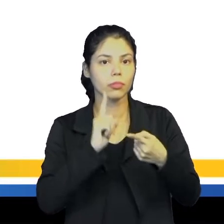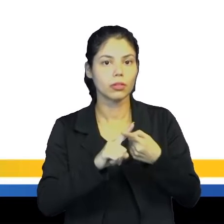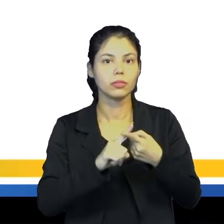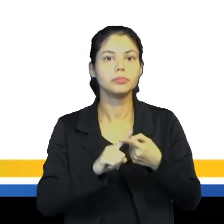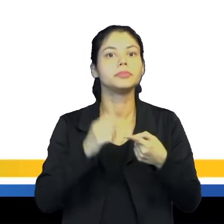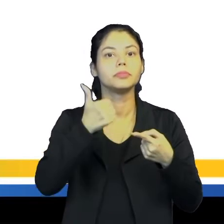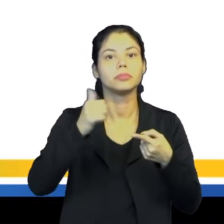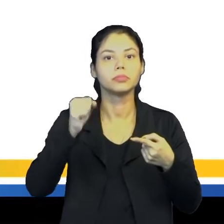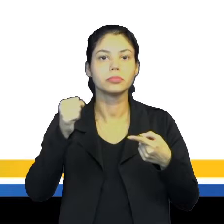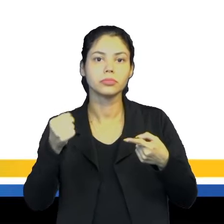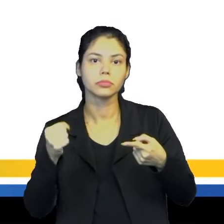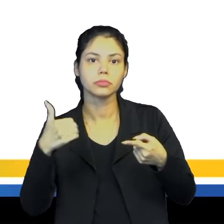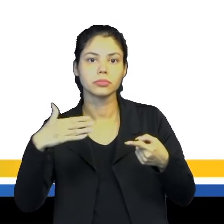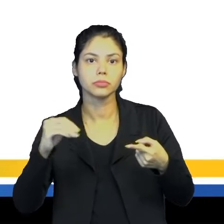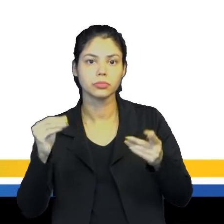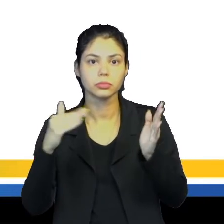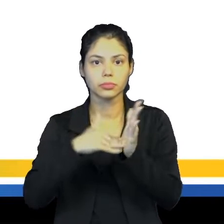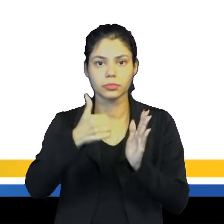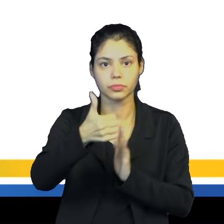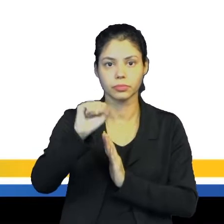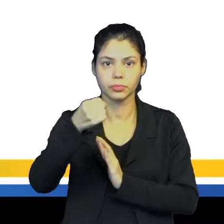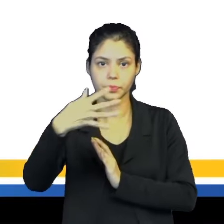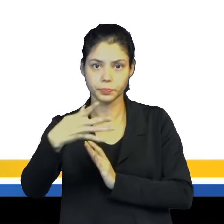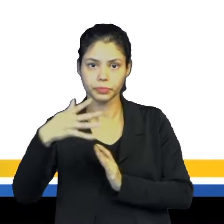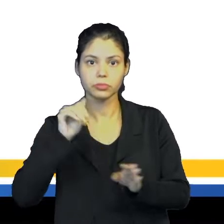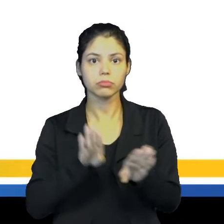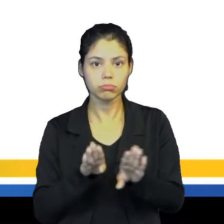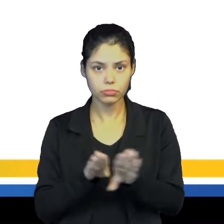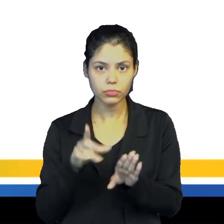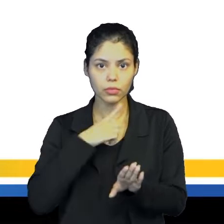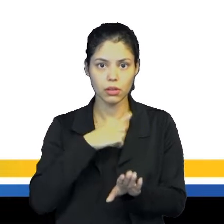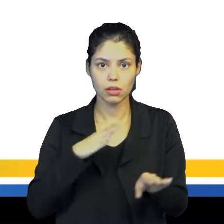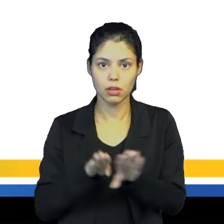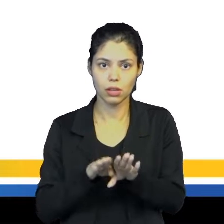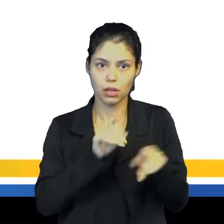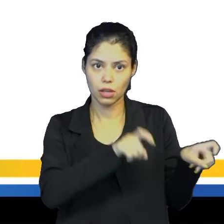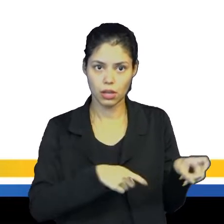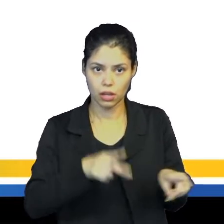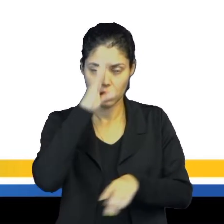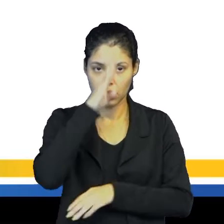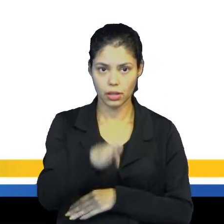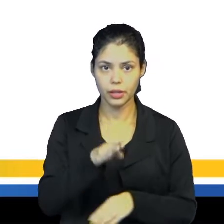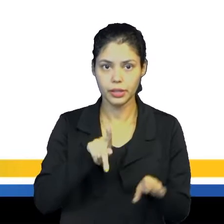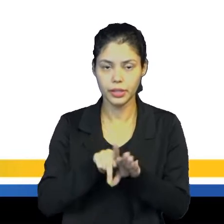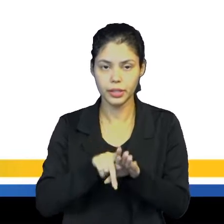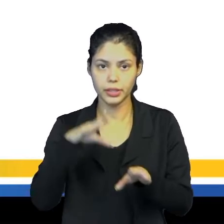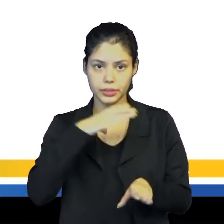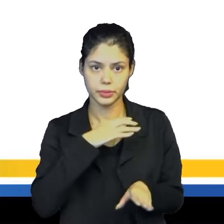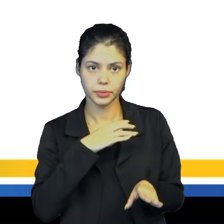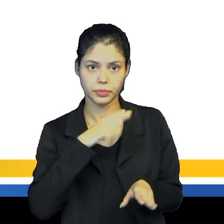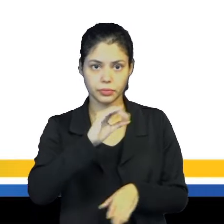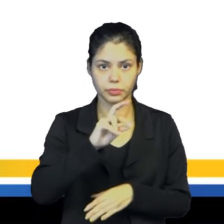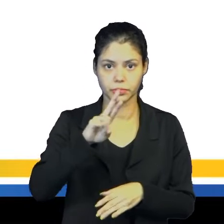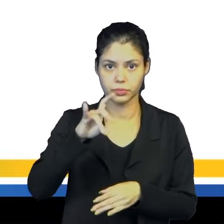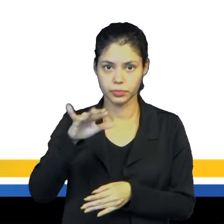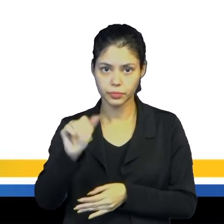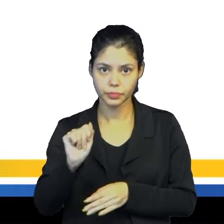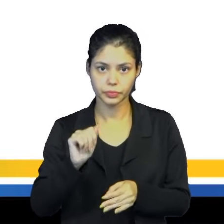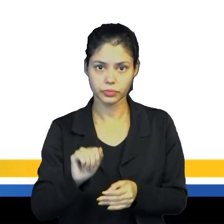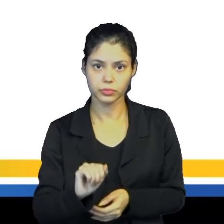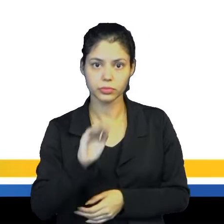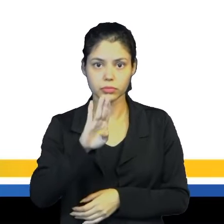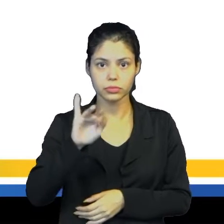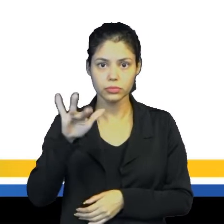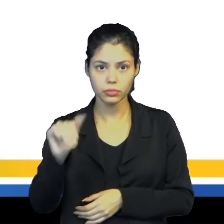de 1810 a 1814, os habitantes das colônias, liderados pelos crioulos em cidades como Caracas,